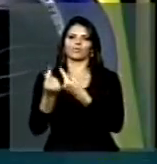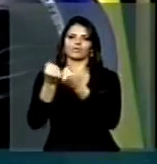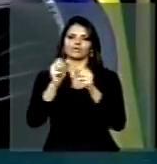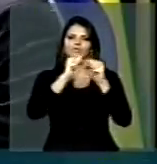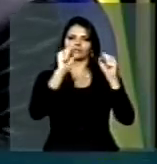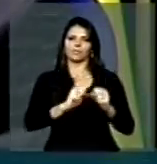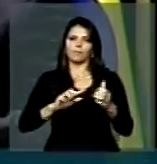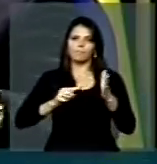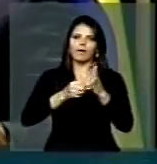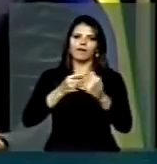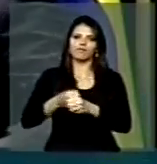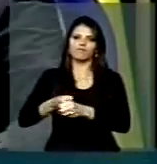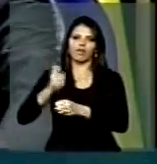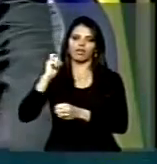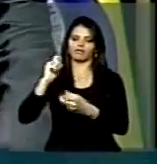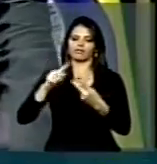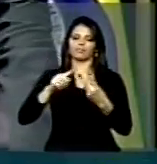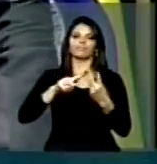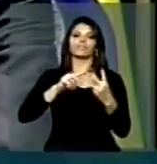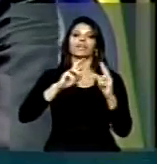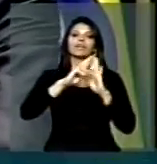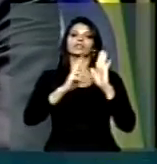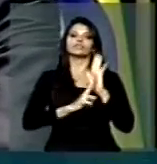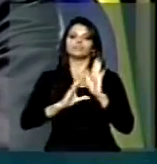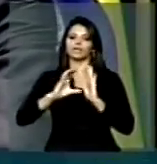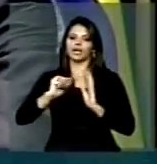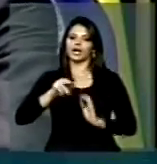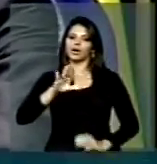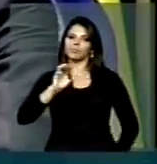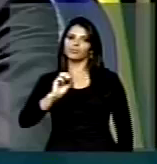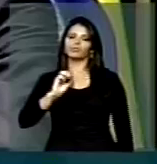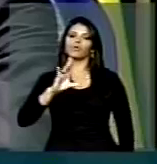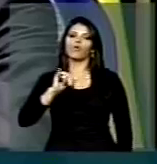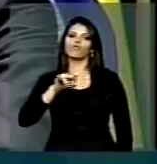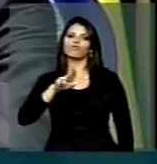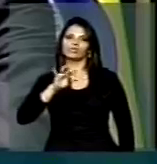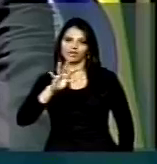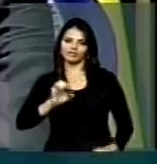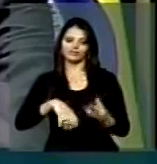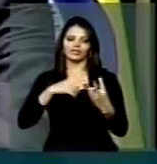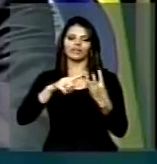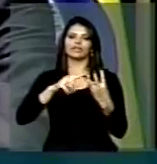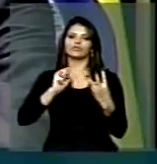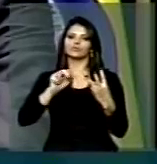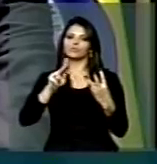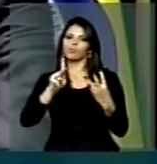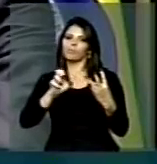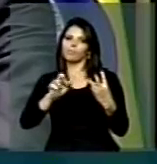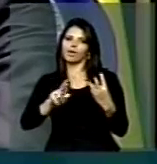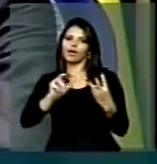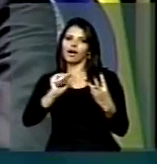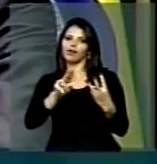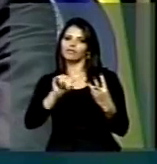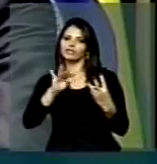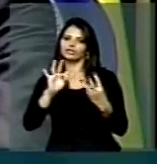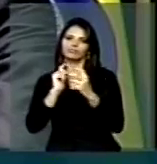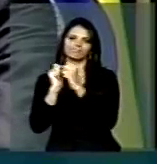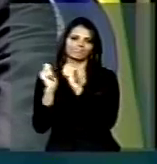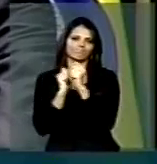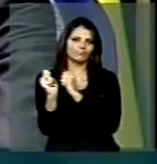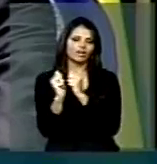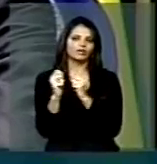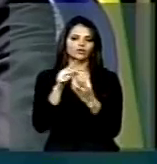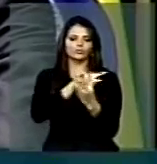de metas de inflação e o regime de câmbio flutuante e um confiável superávit primário. Vistas em conjunto, essas medidas